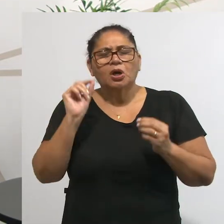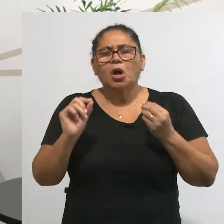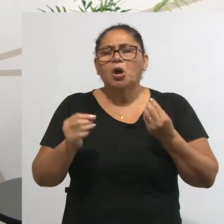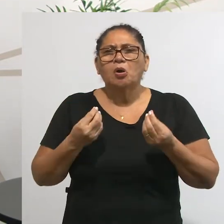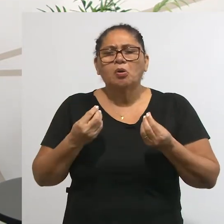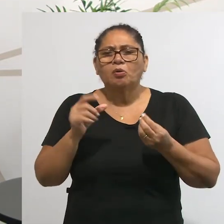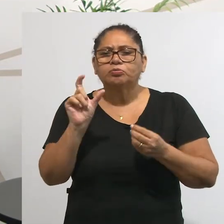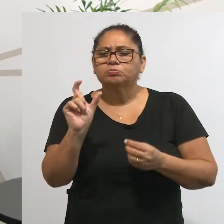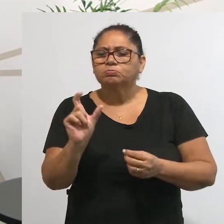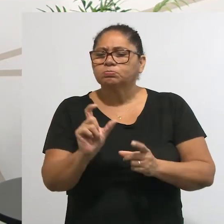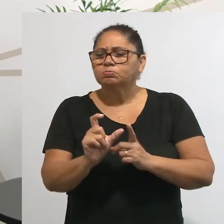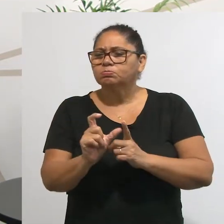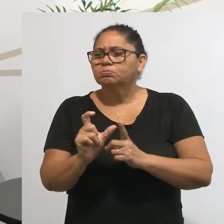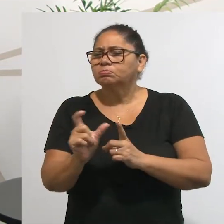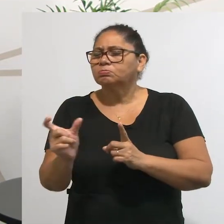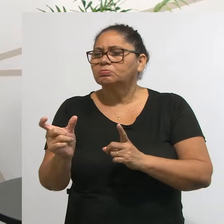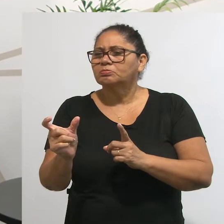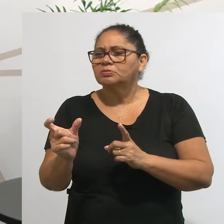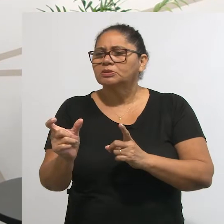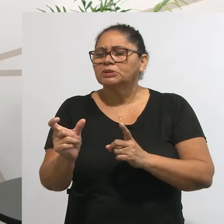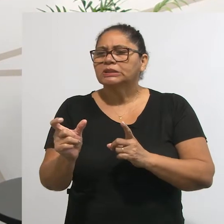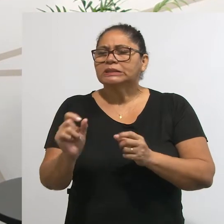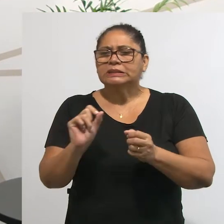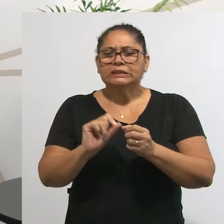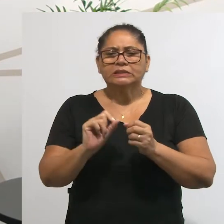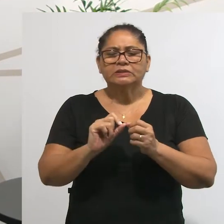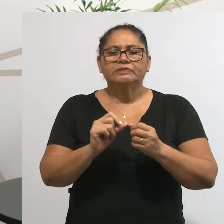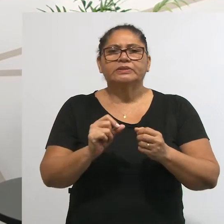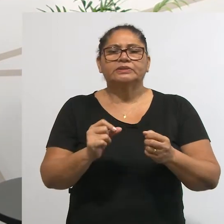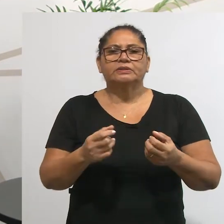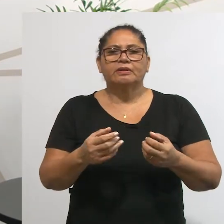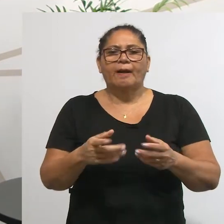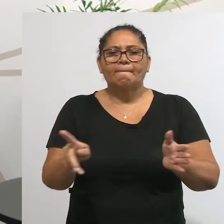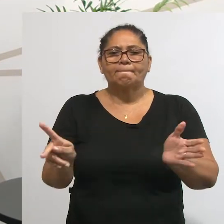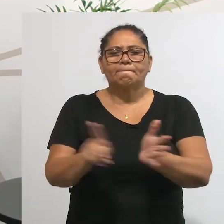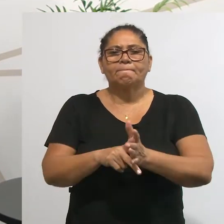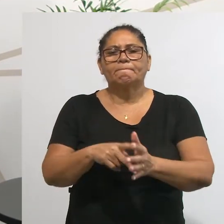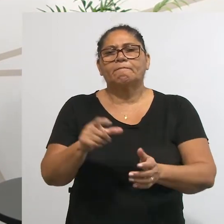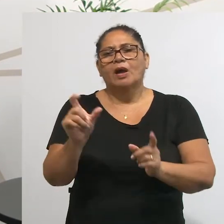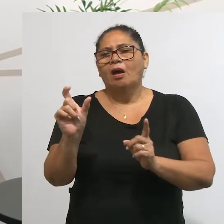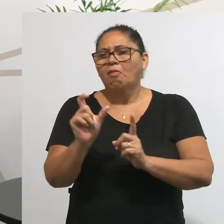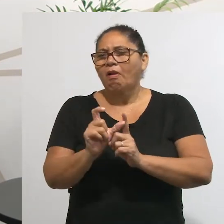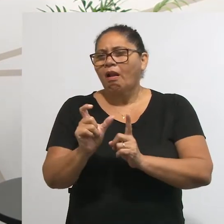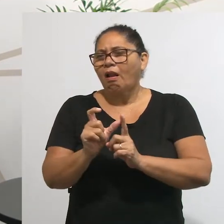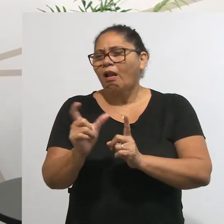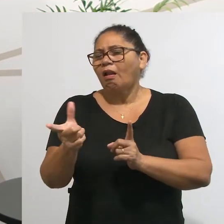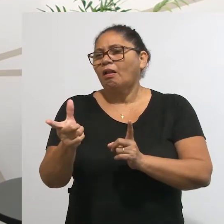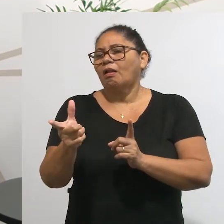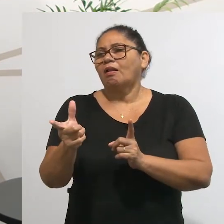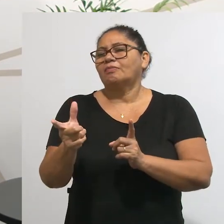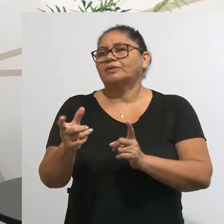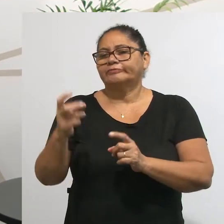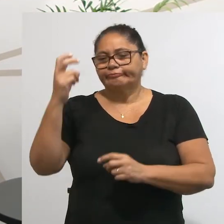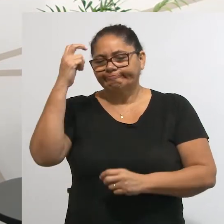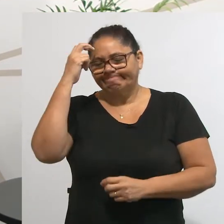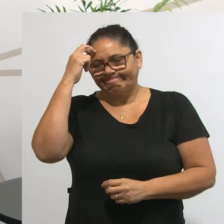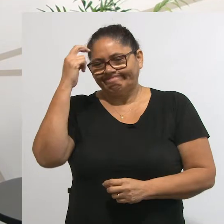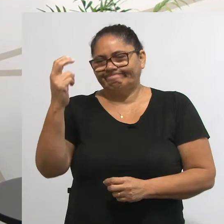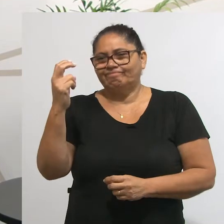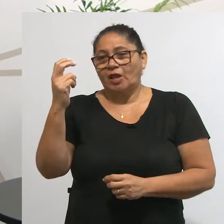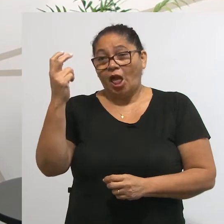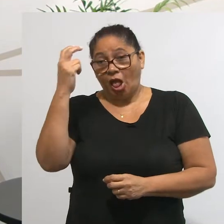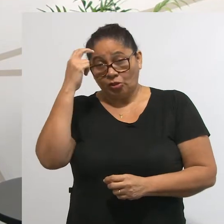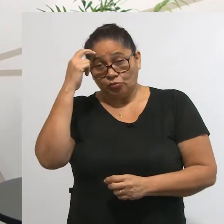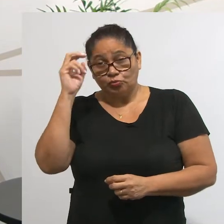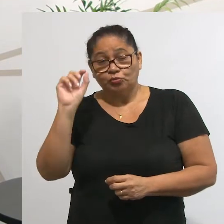pensar na palavra e produzir, criar minha própria palavra, porque para Paulo Freire a palavra produz a cultura.